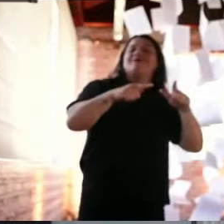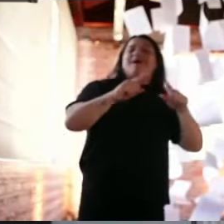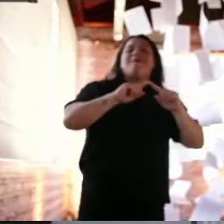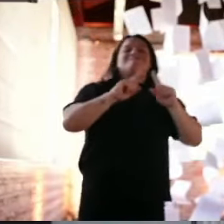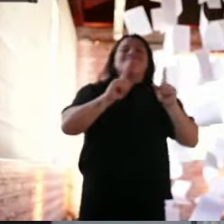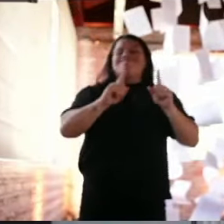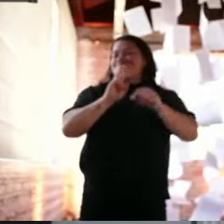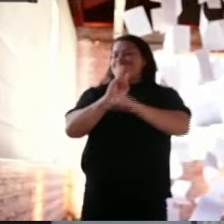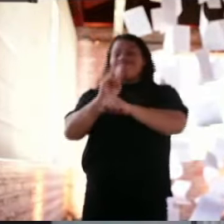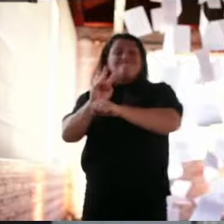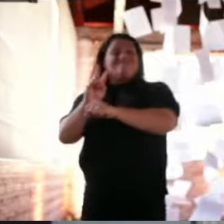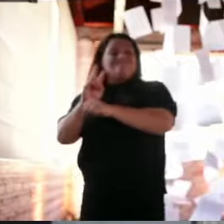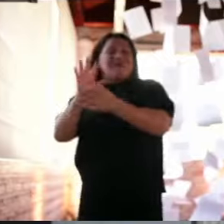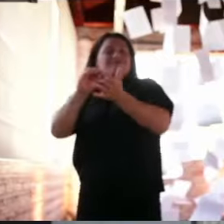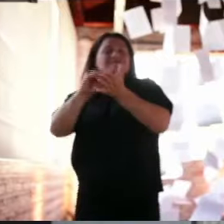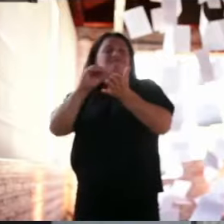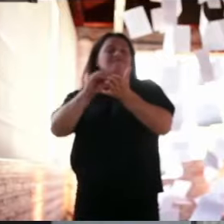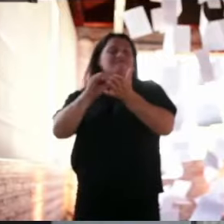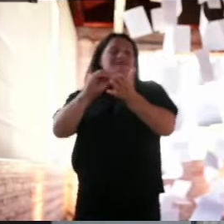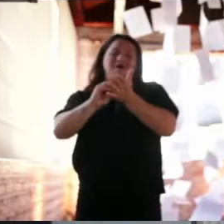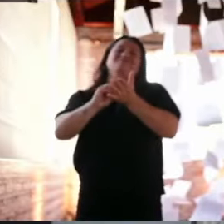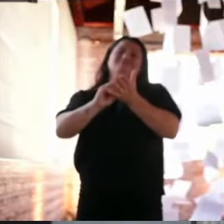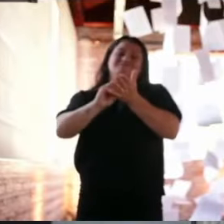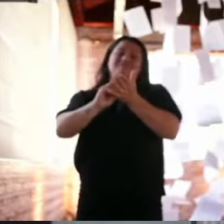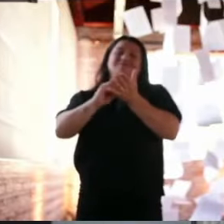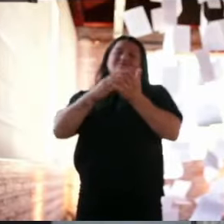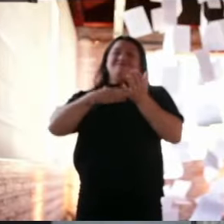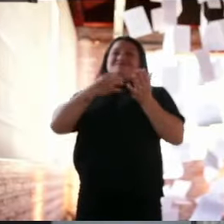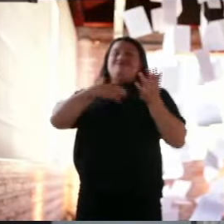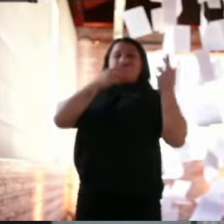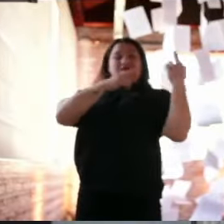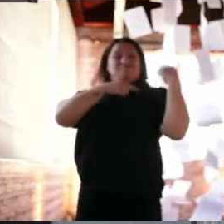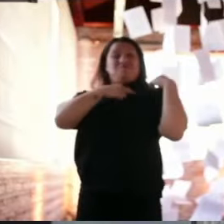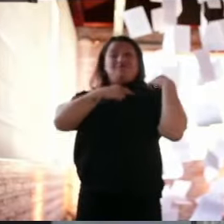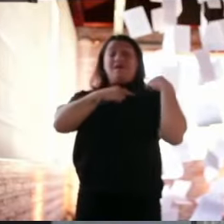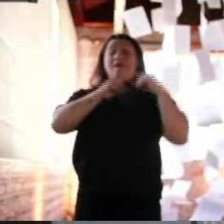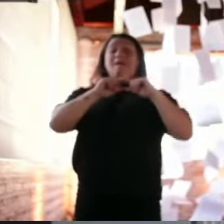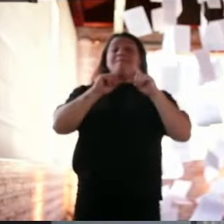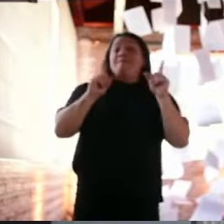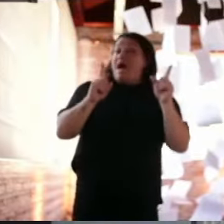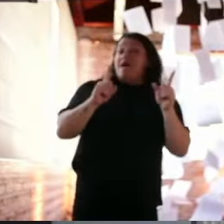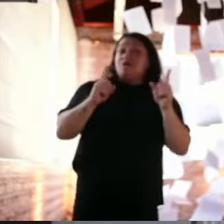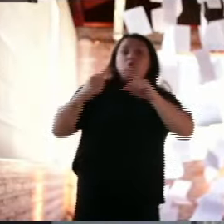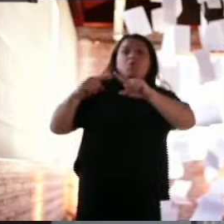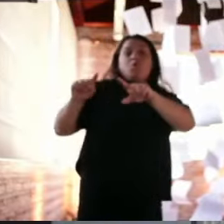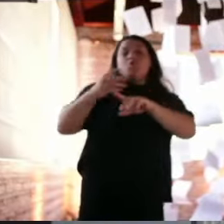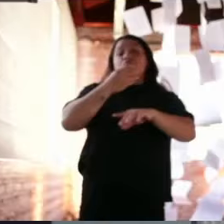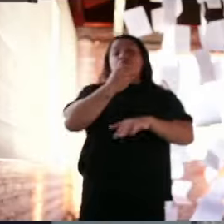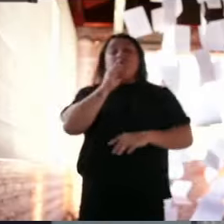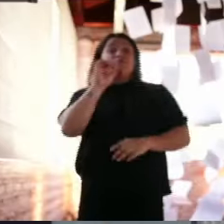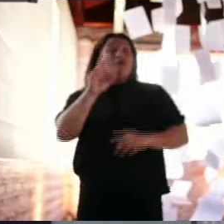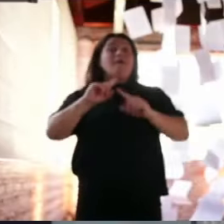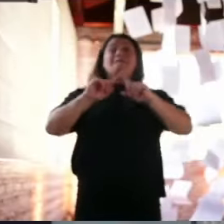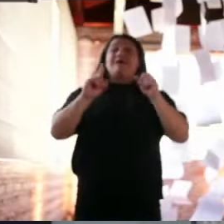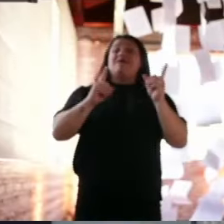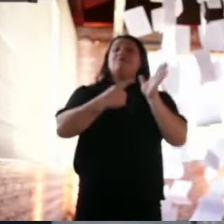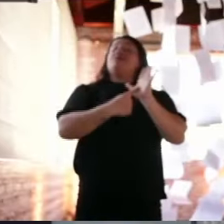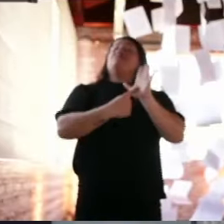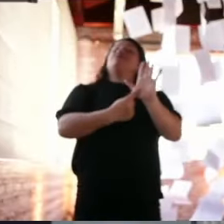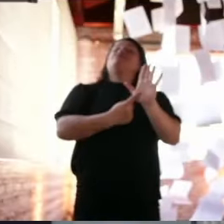do Cuidado sobre sua responsabilidade mas eu não tô só para dizer eu tô tentando mostrar como isso é um jogo